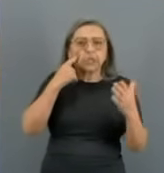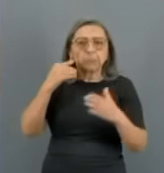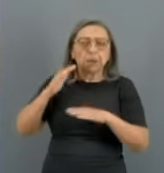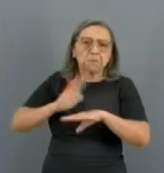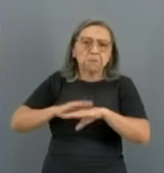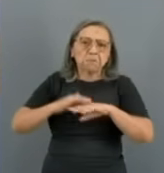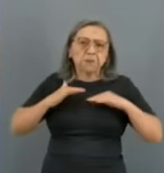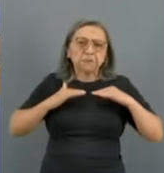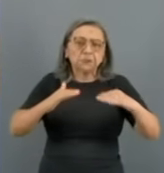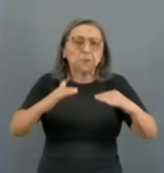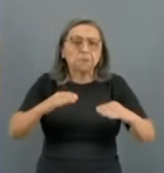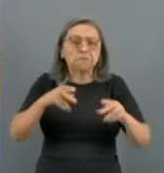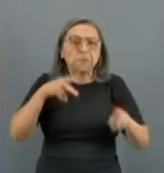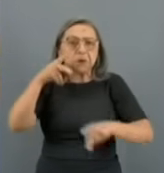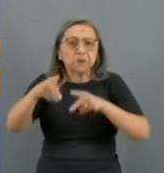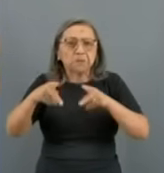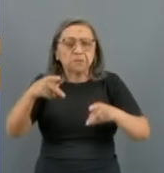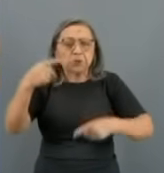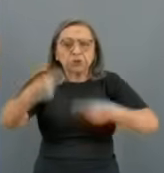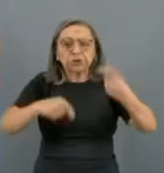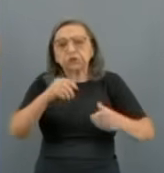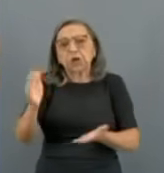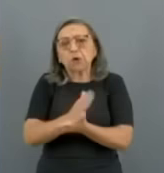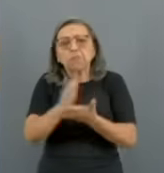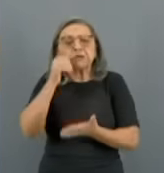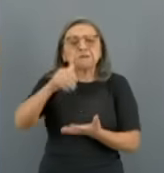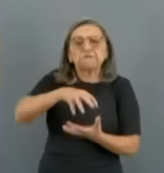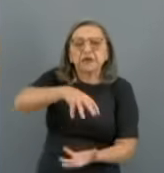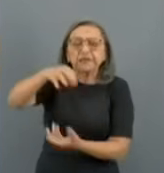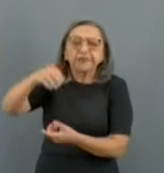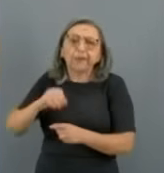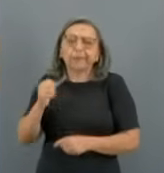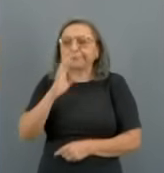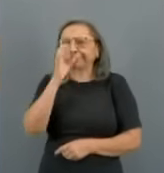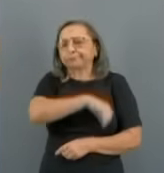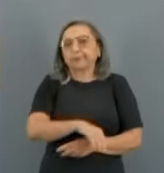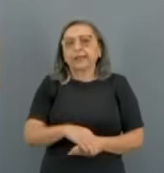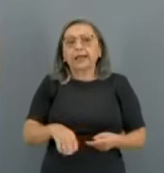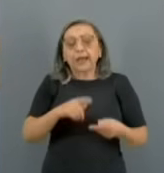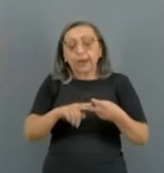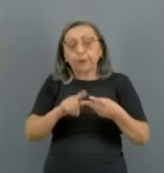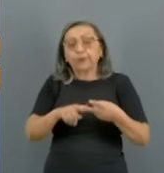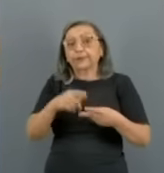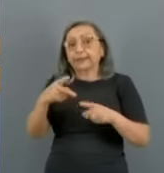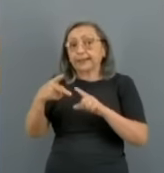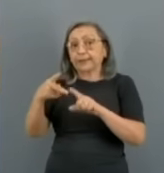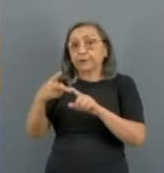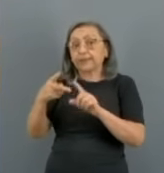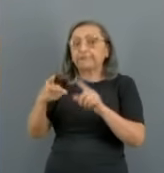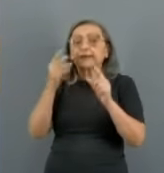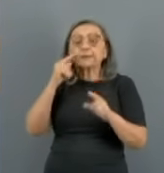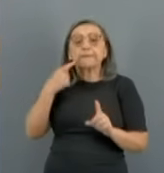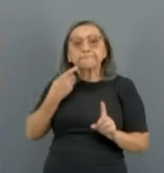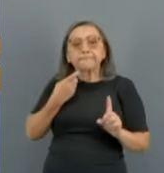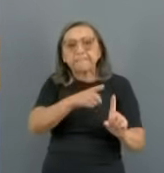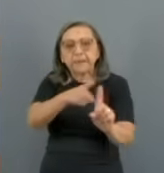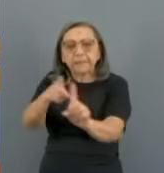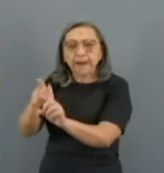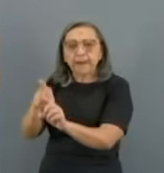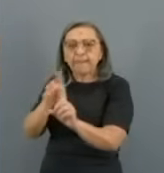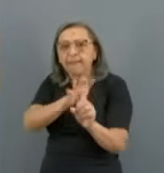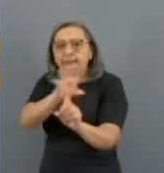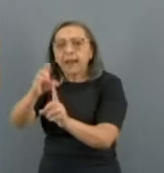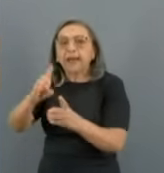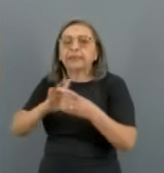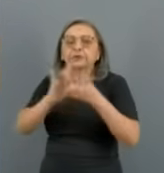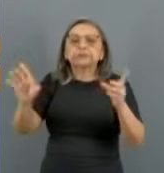de umas velhinhas que alguns se excederam. E a outra tese é que era um atentado à democracia,